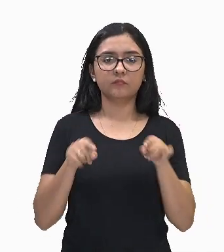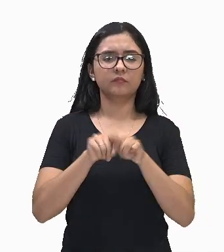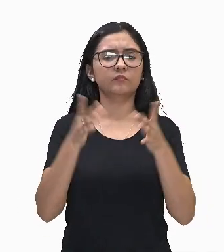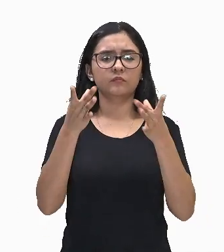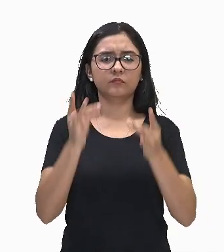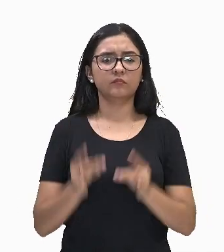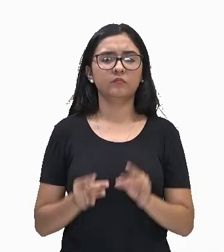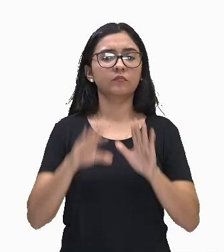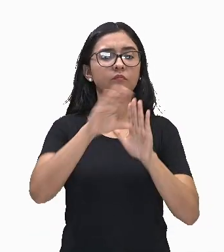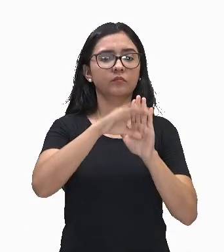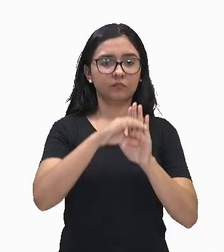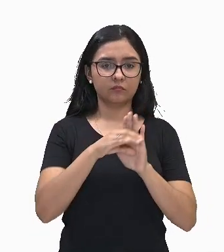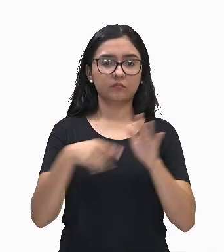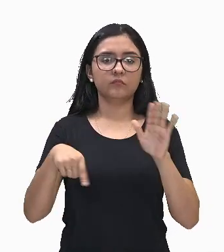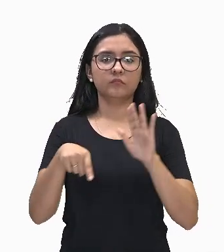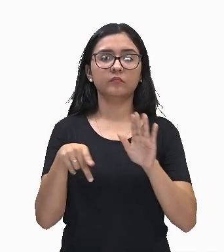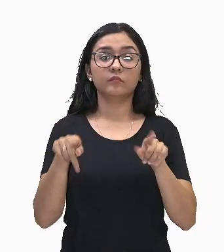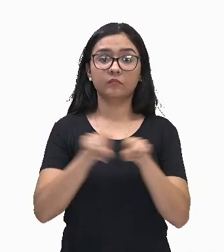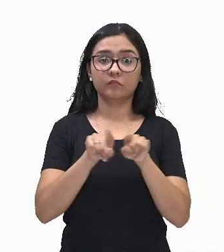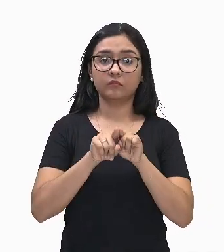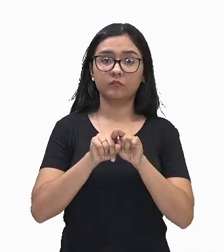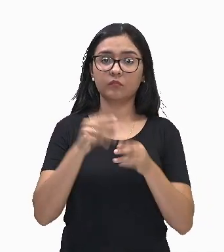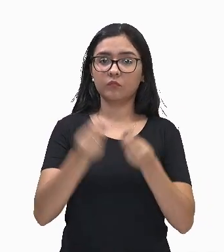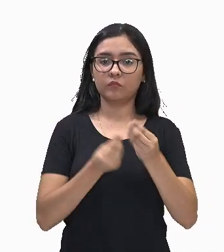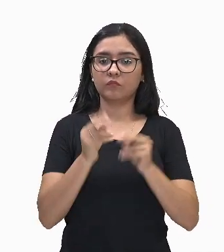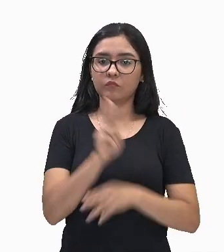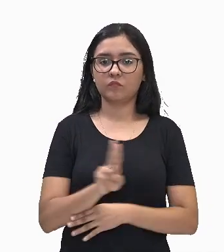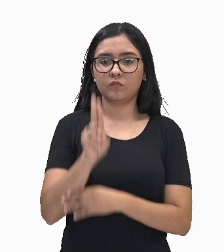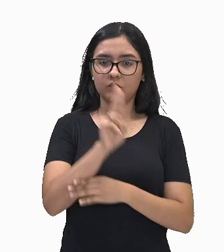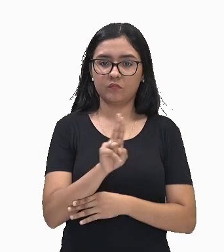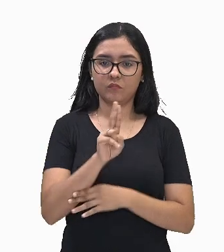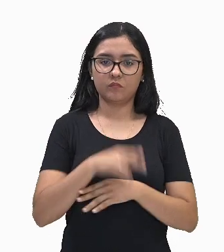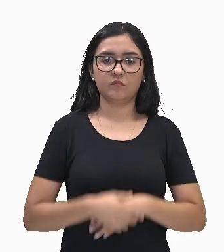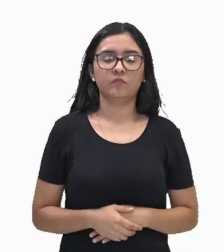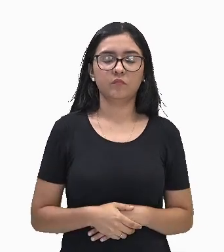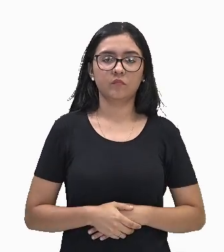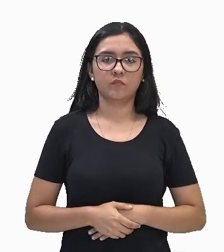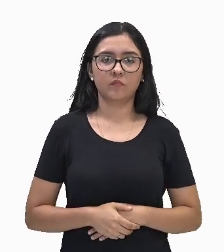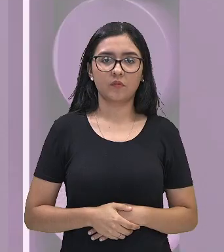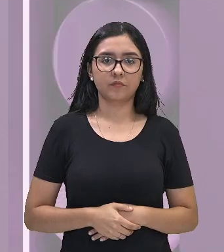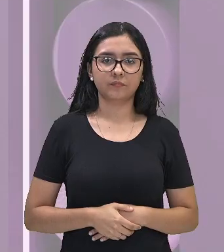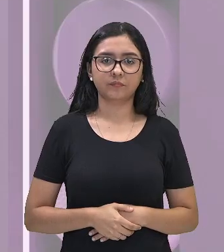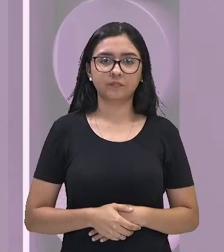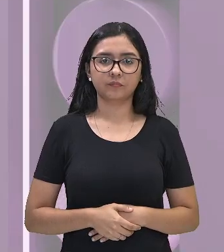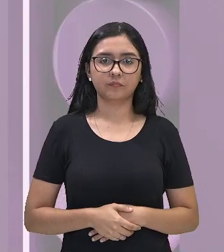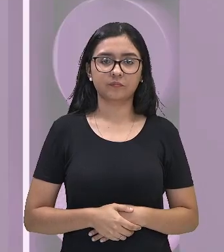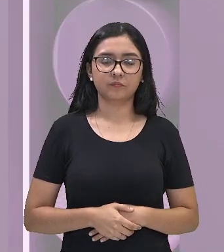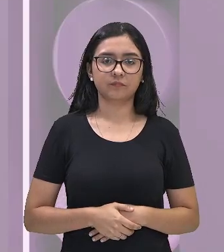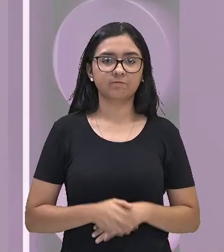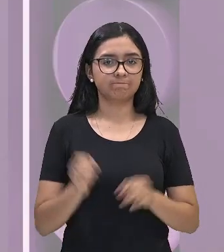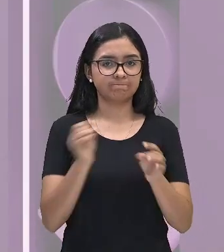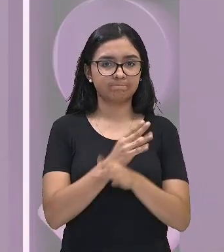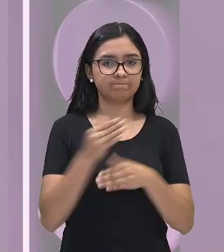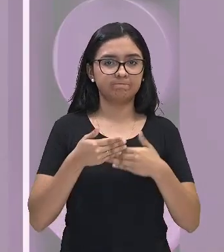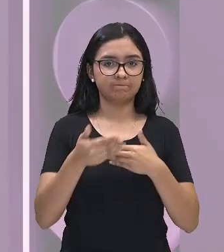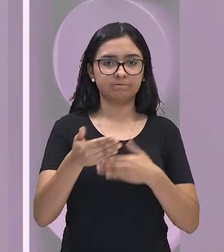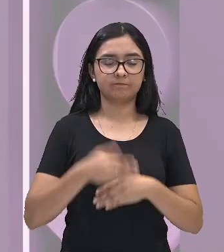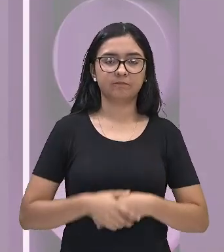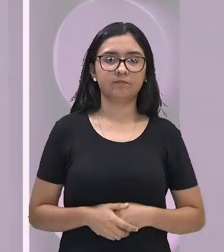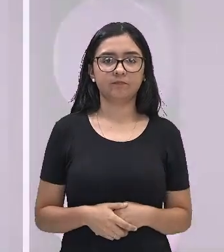conselho conceito e aplicação de moda im mediana todo mundo pronto vamos